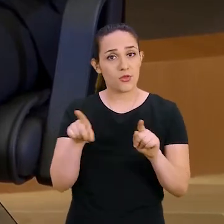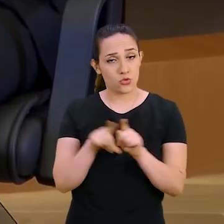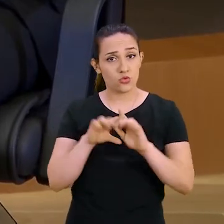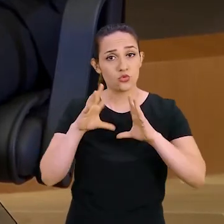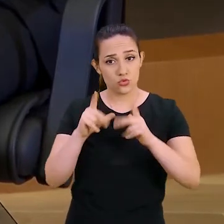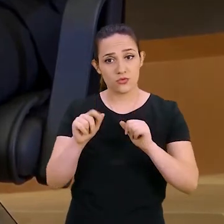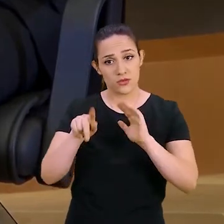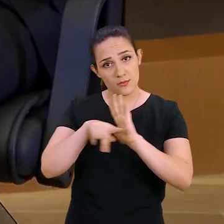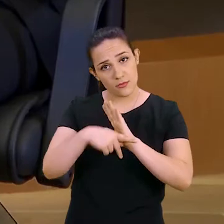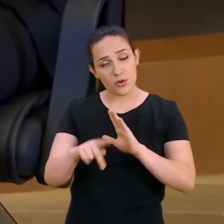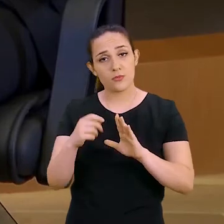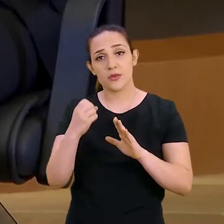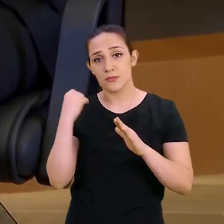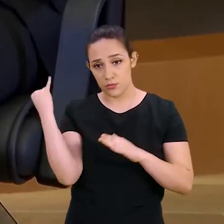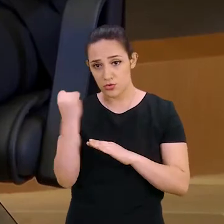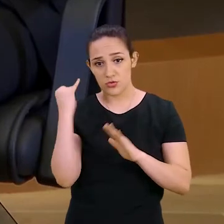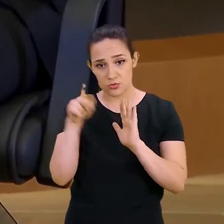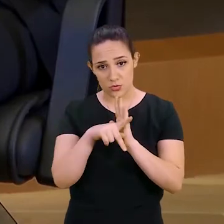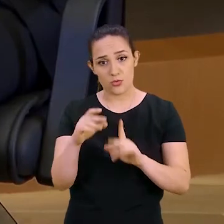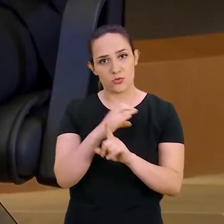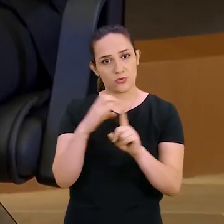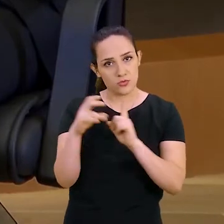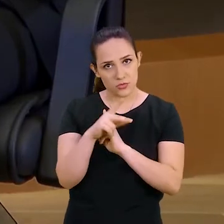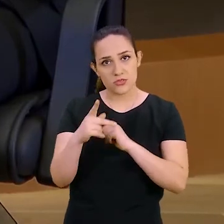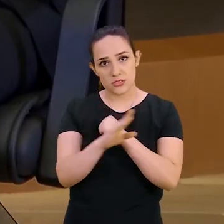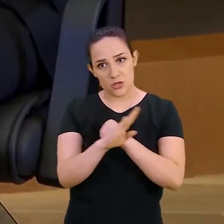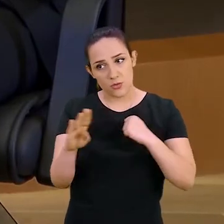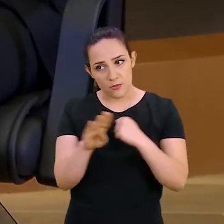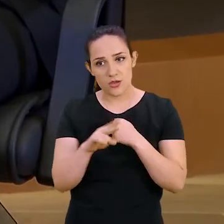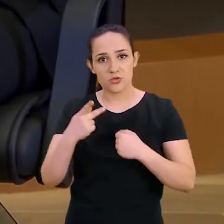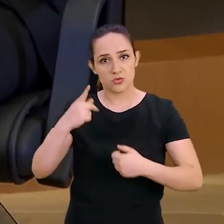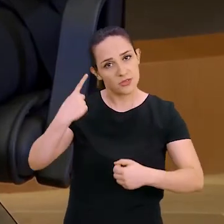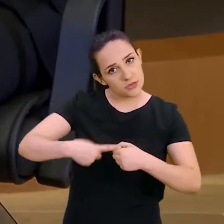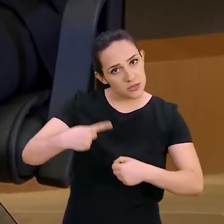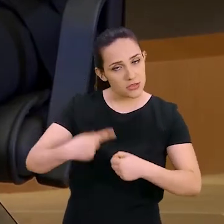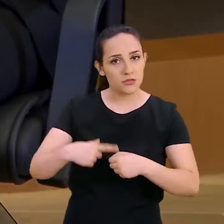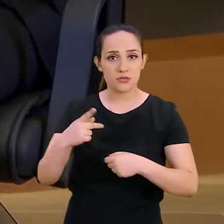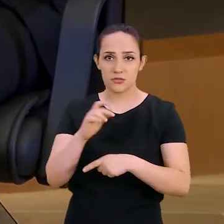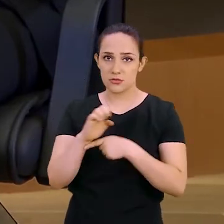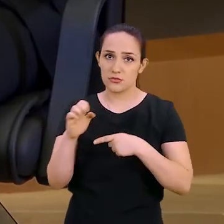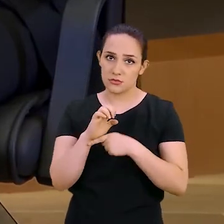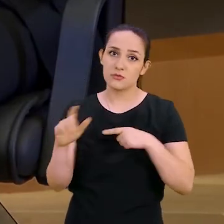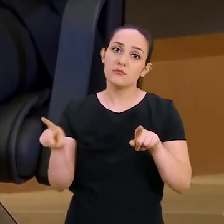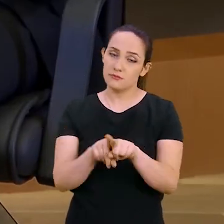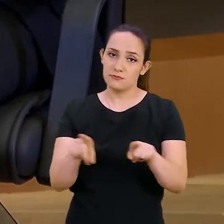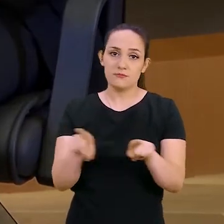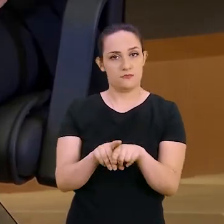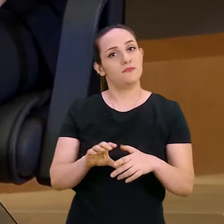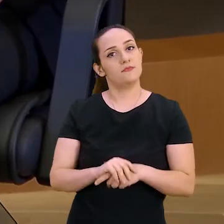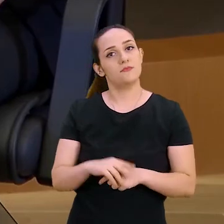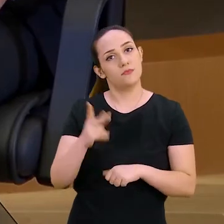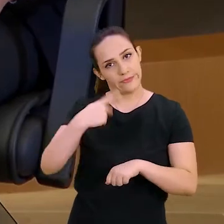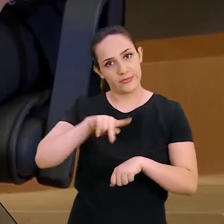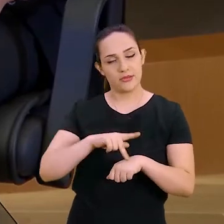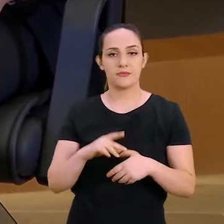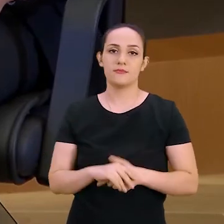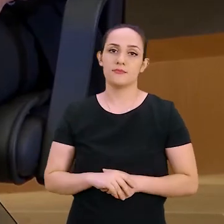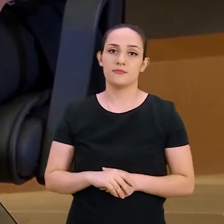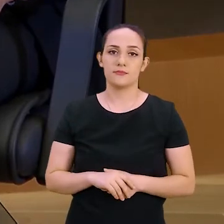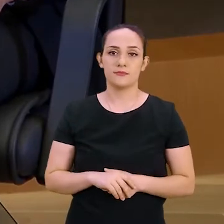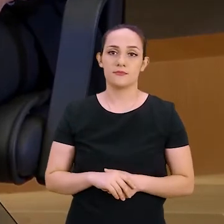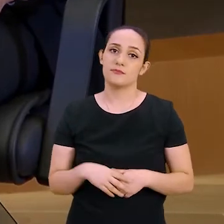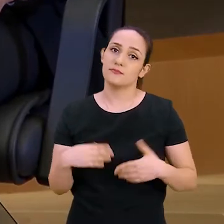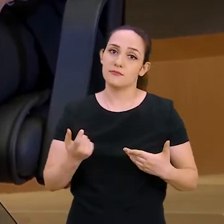mas aquilo que é importante para a comunidade onde você está, o seu bairro, o seu município, o seu estado e, por fim, o